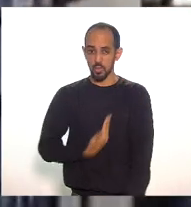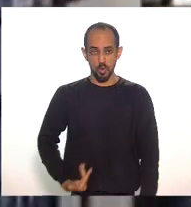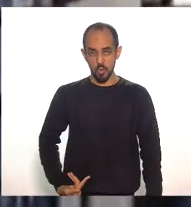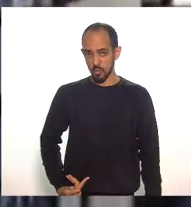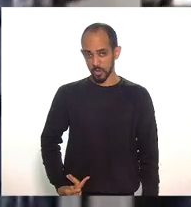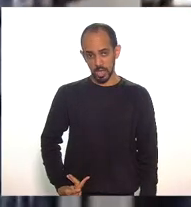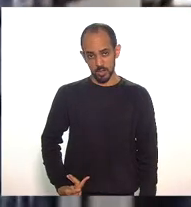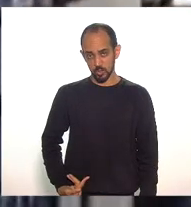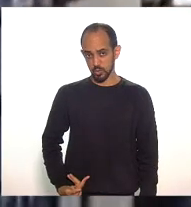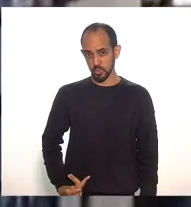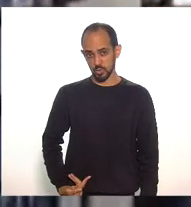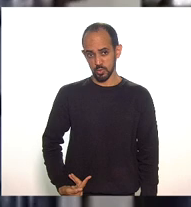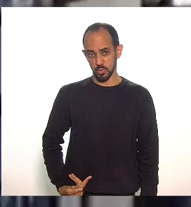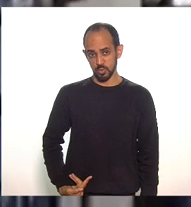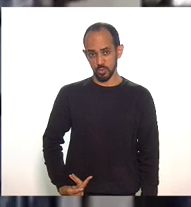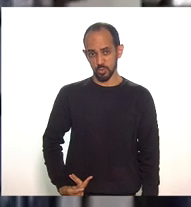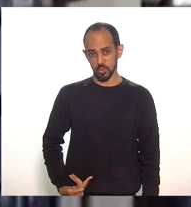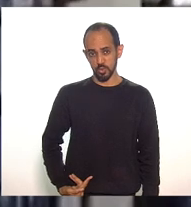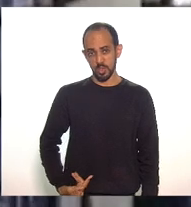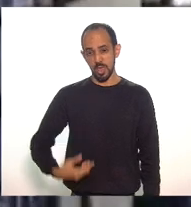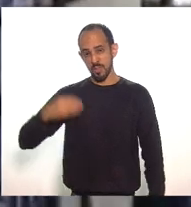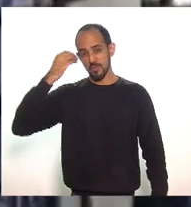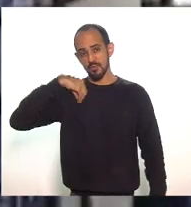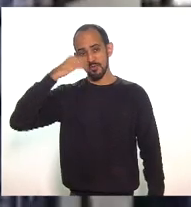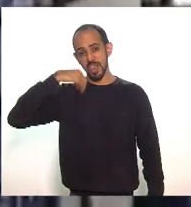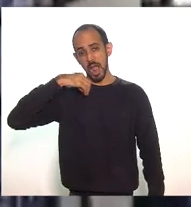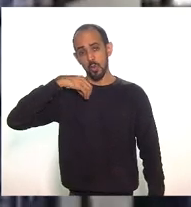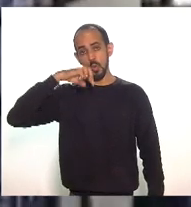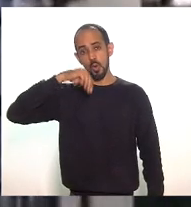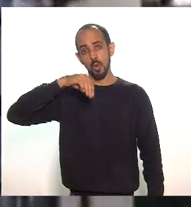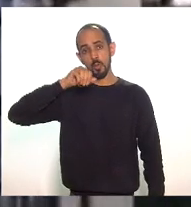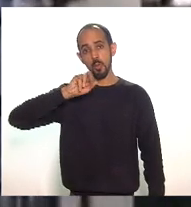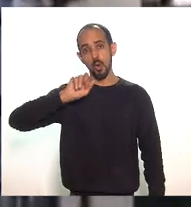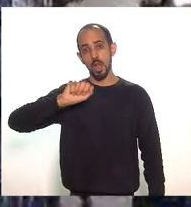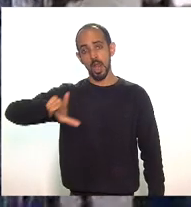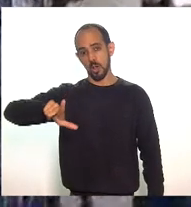Estado do Rio de Janeiro debilitado moralmente